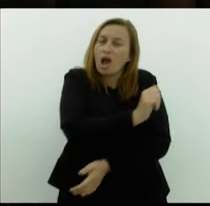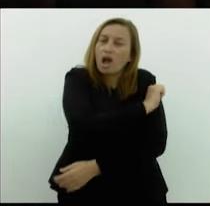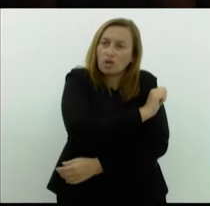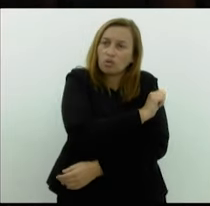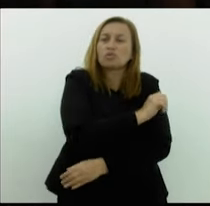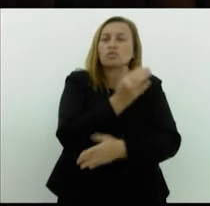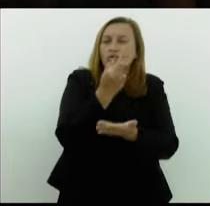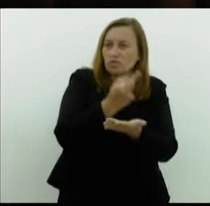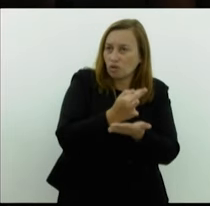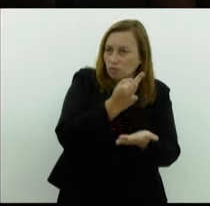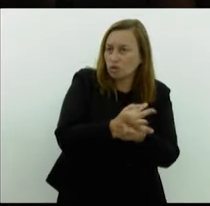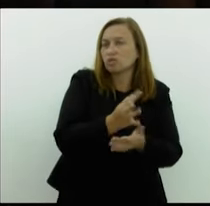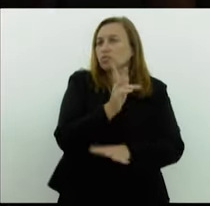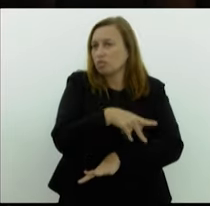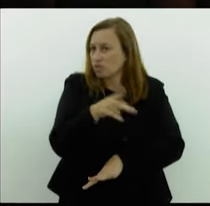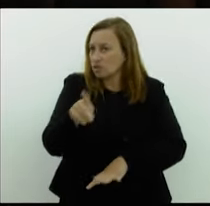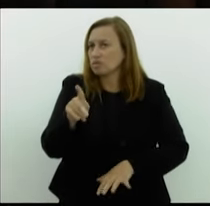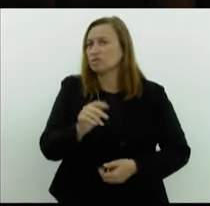professor.